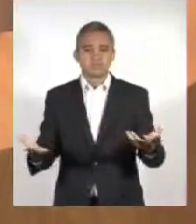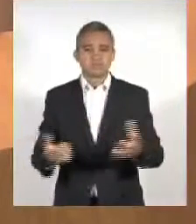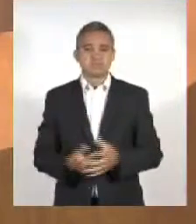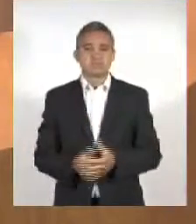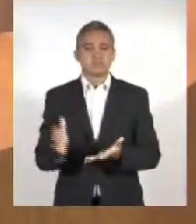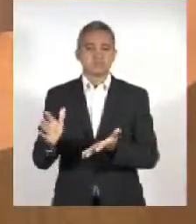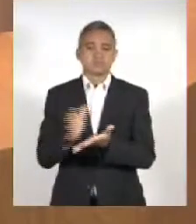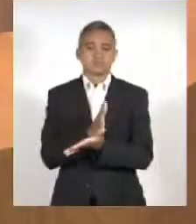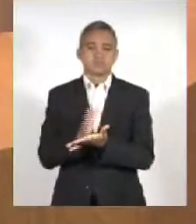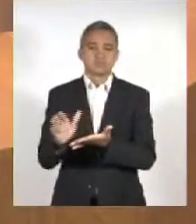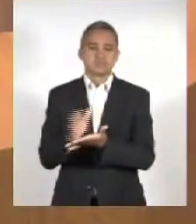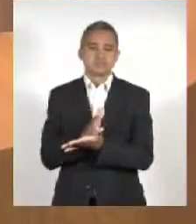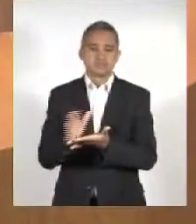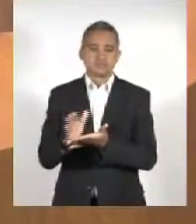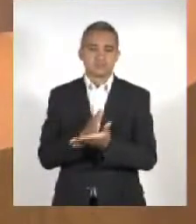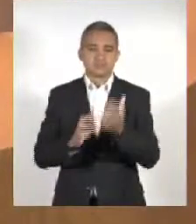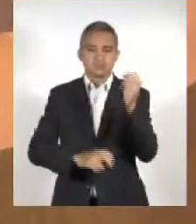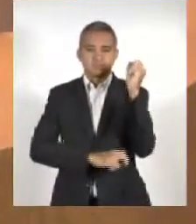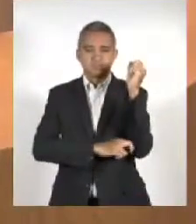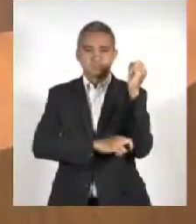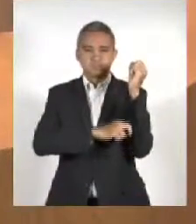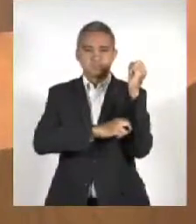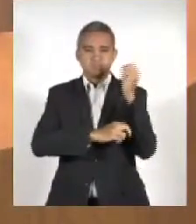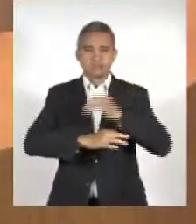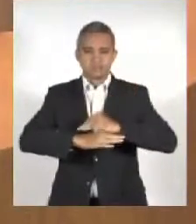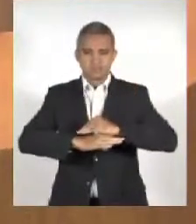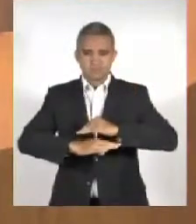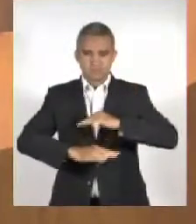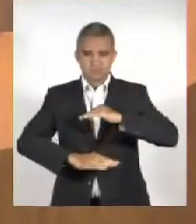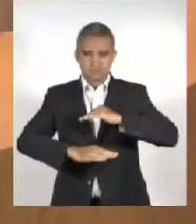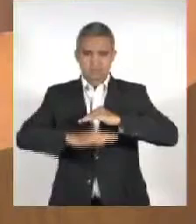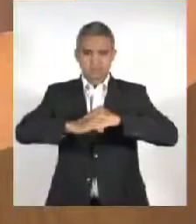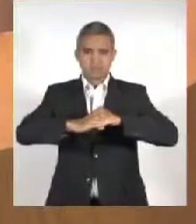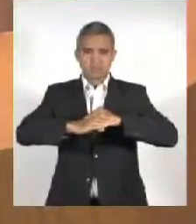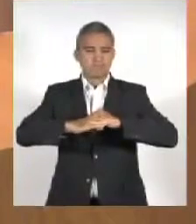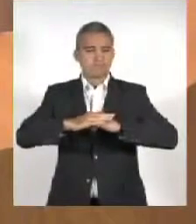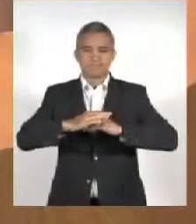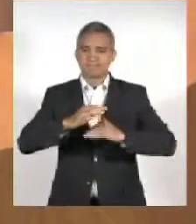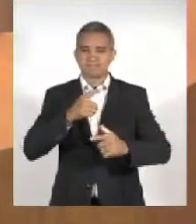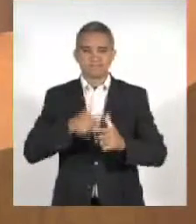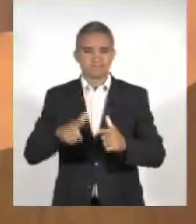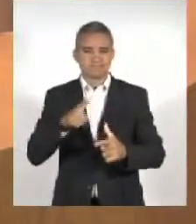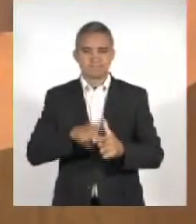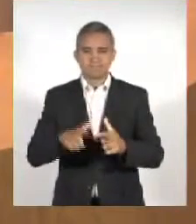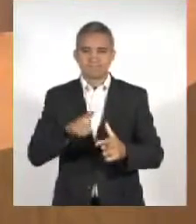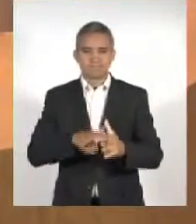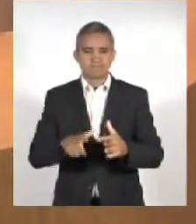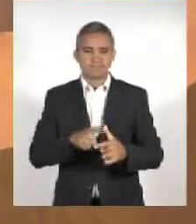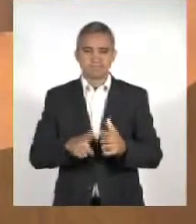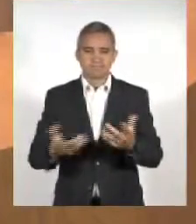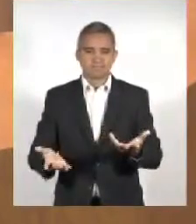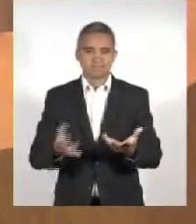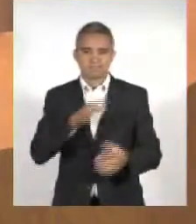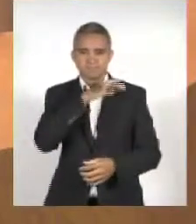deles, os elevadores não funcionam, estão quebrados, e muitos motoristas também